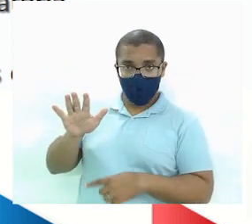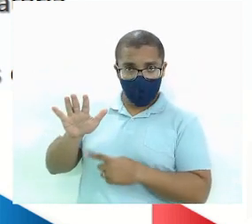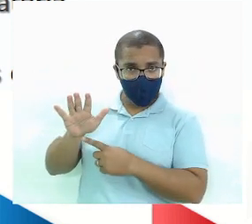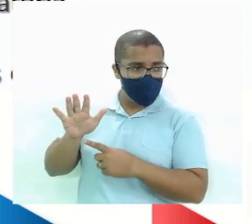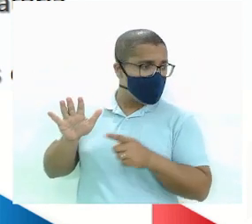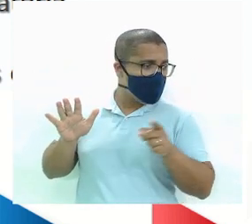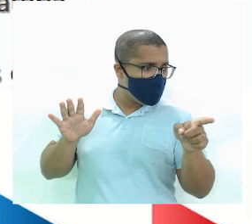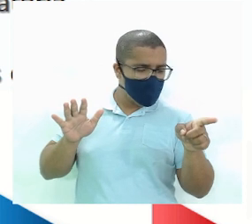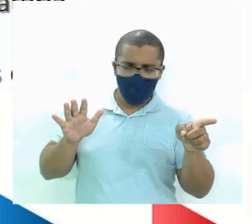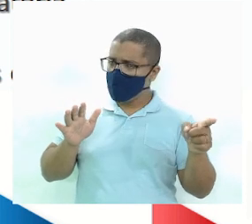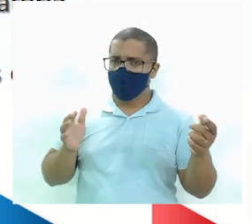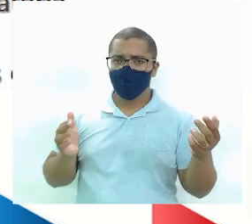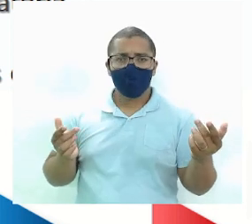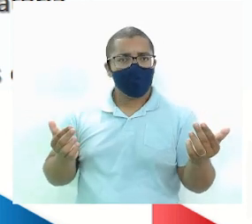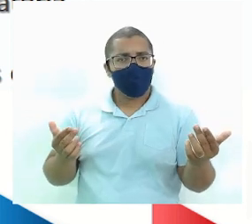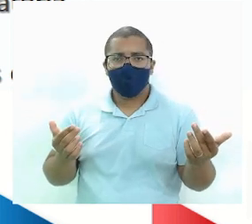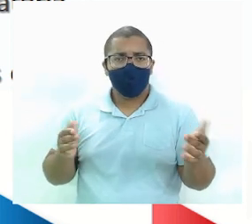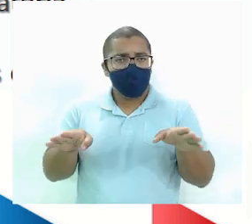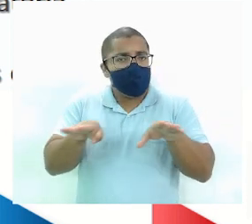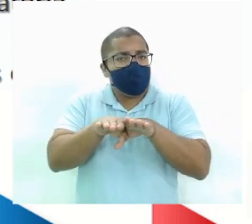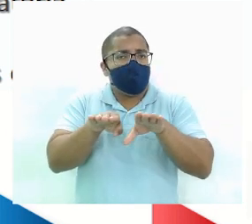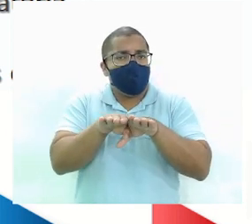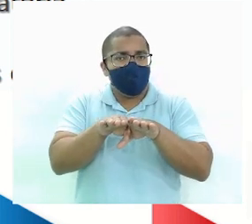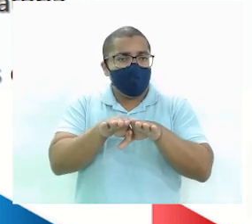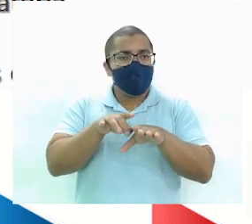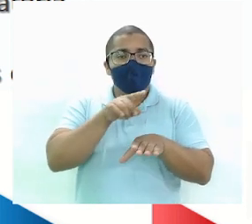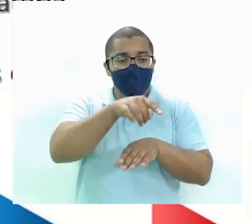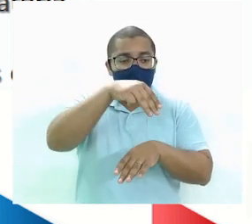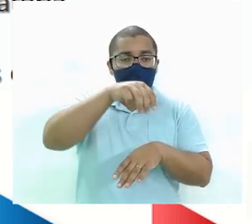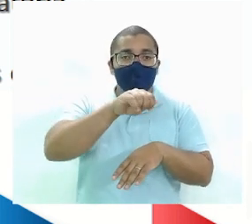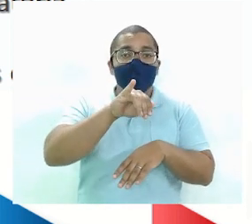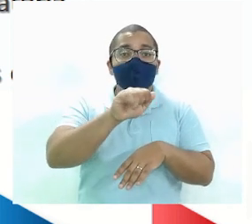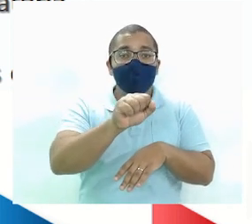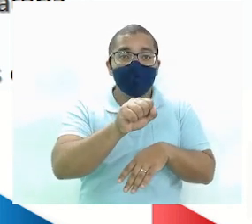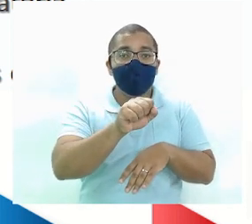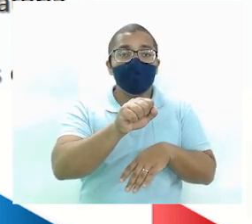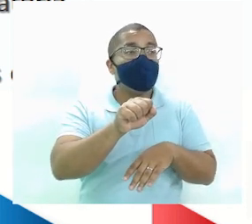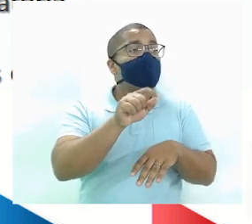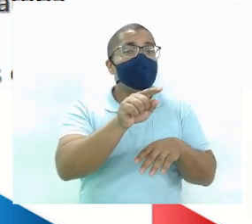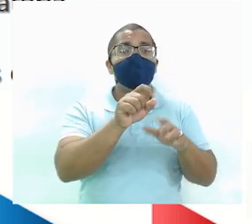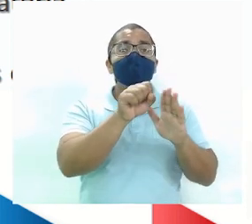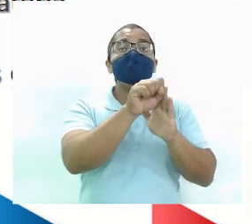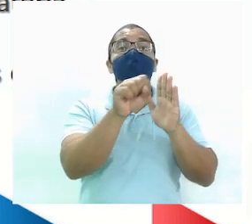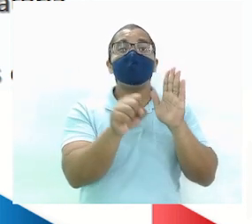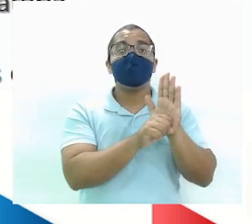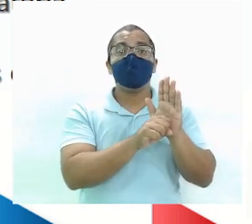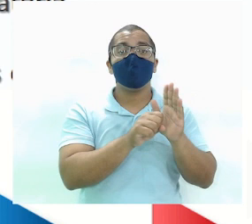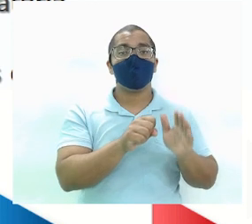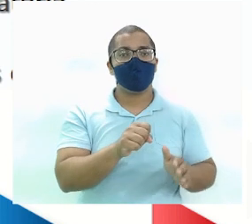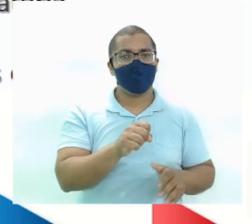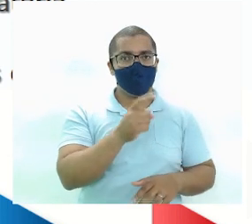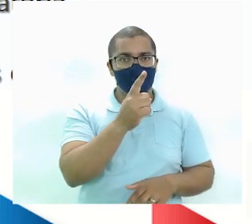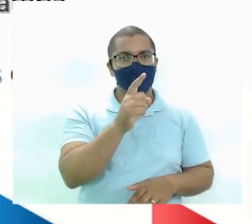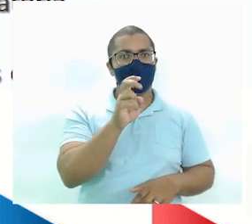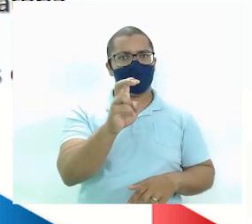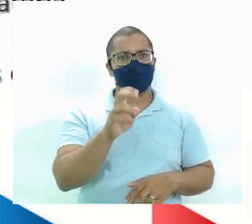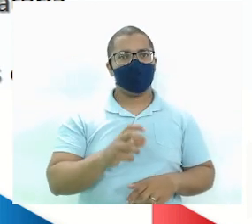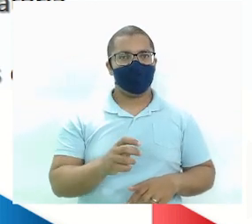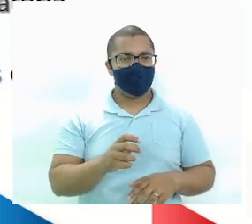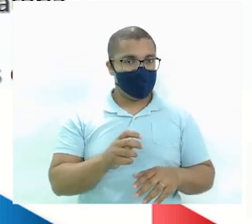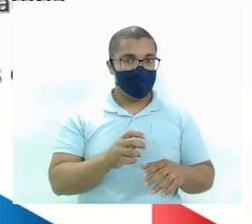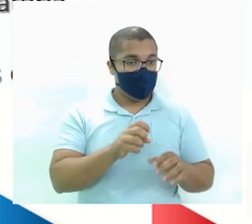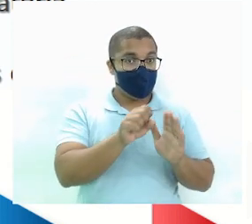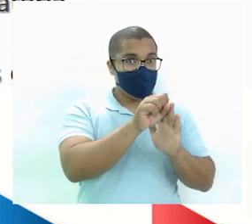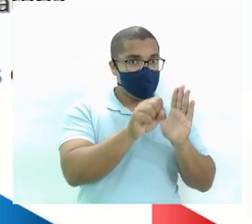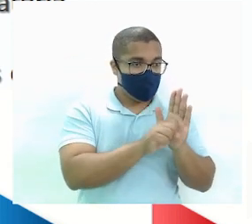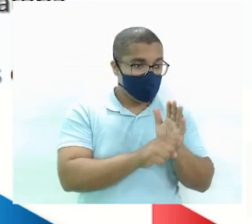A civilização maia durou 15 séculos. Vai do século 6